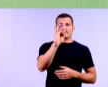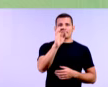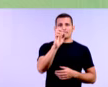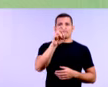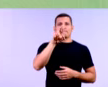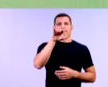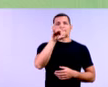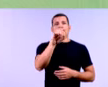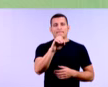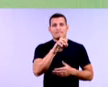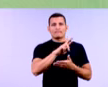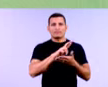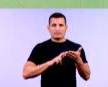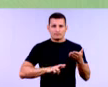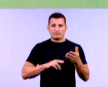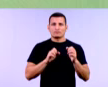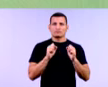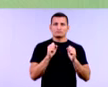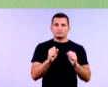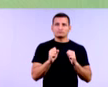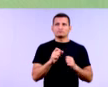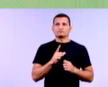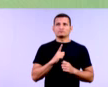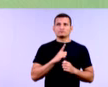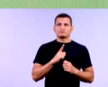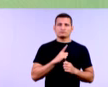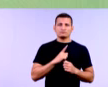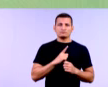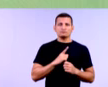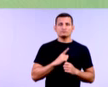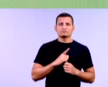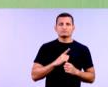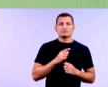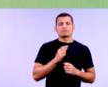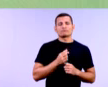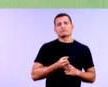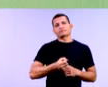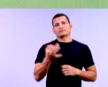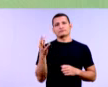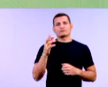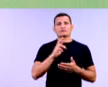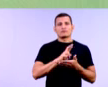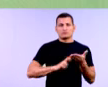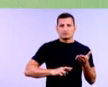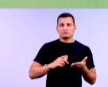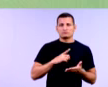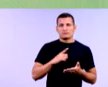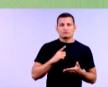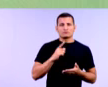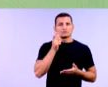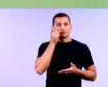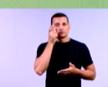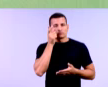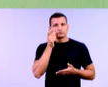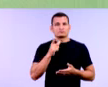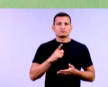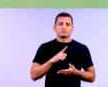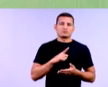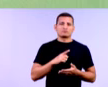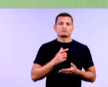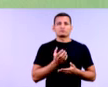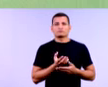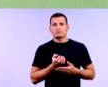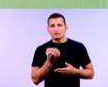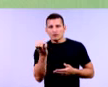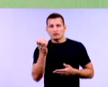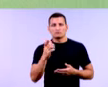ele pode ter vários tipos de relatório, que tem os relatórios técnicos científicos, relatório de viagem,